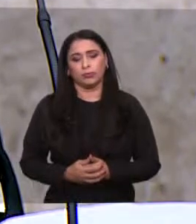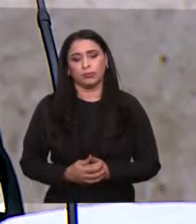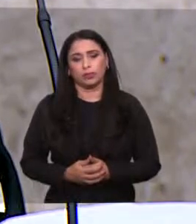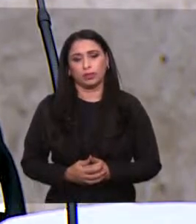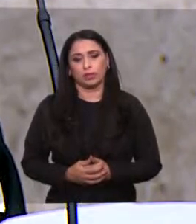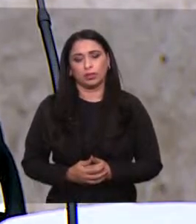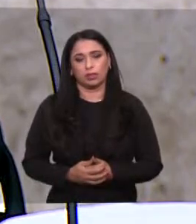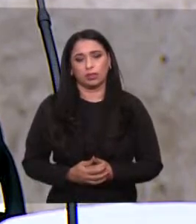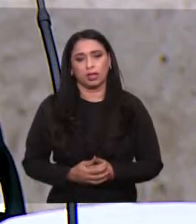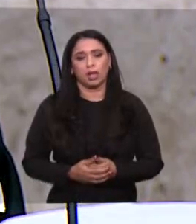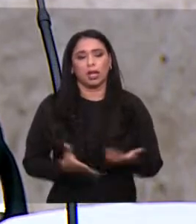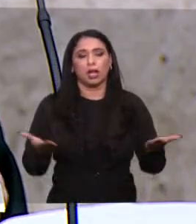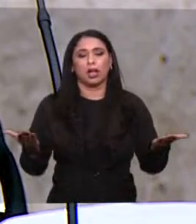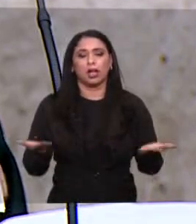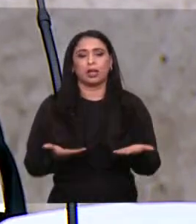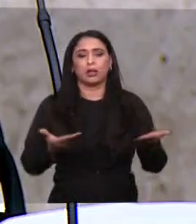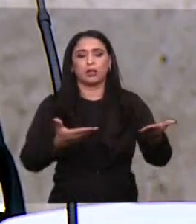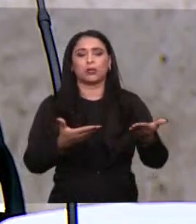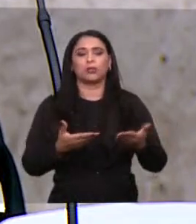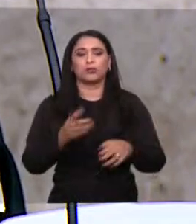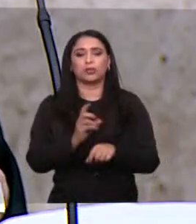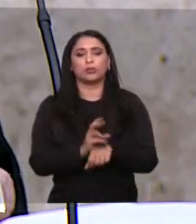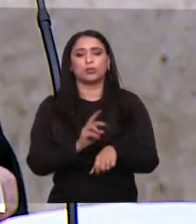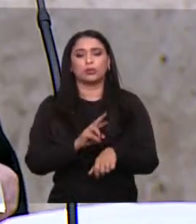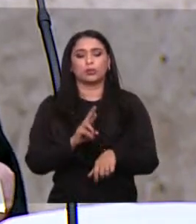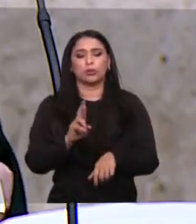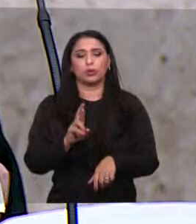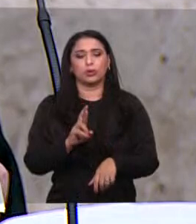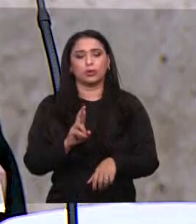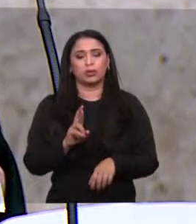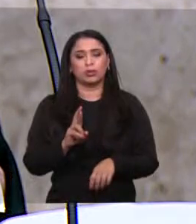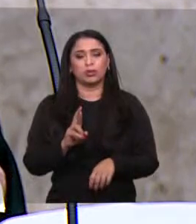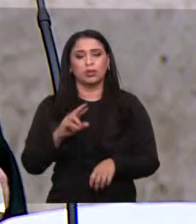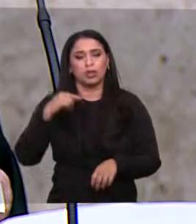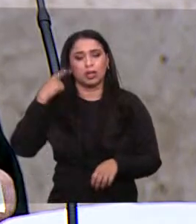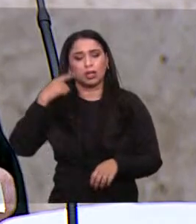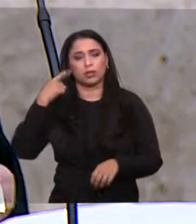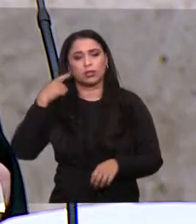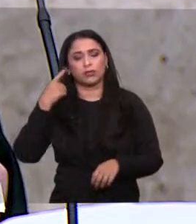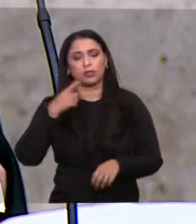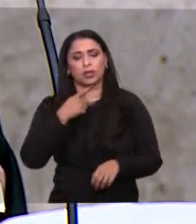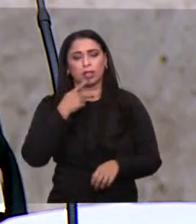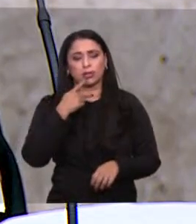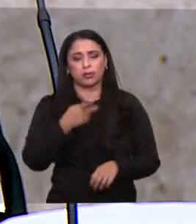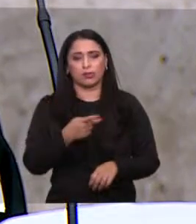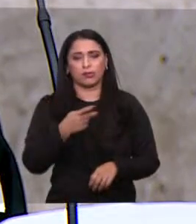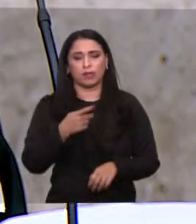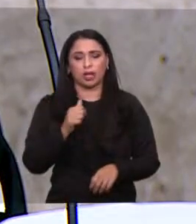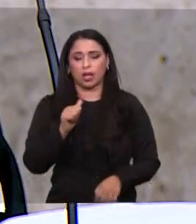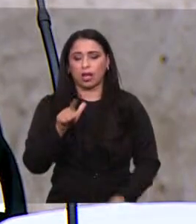eu convido agora o doutor Aristides Junqueira Alvarenga, que falará